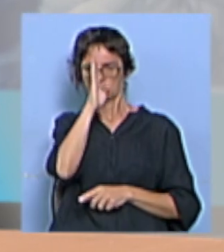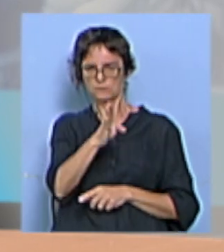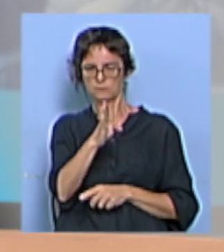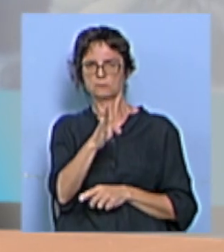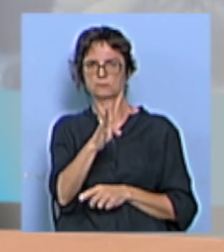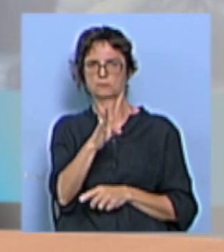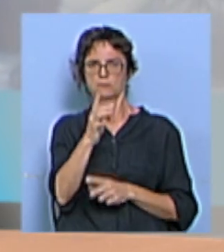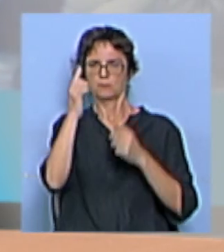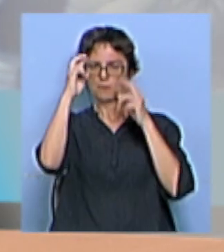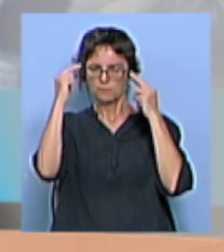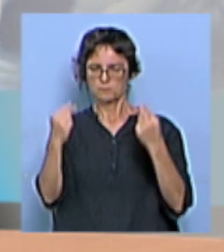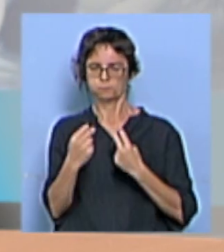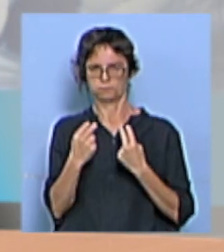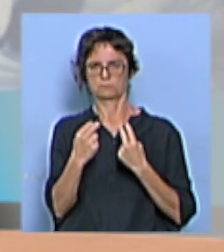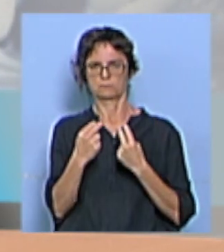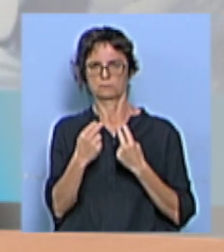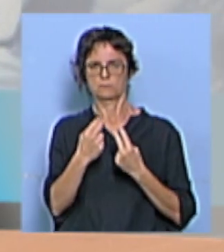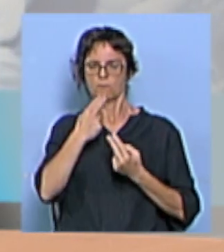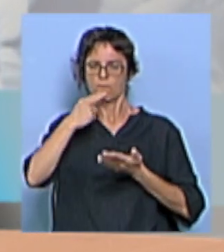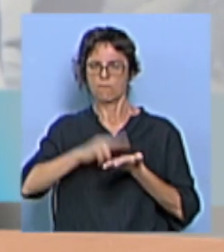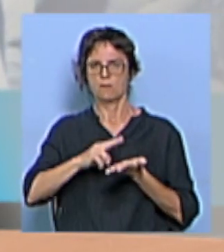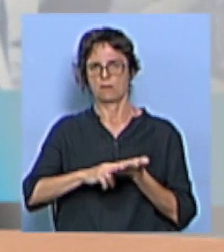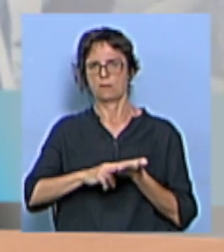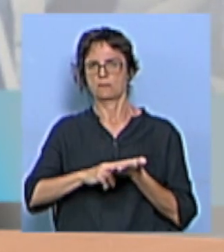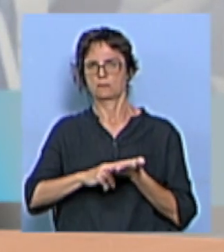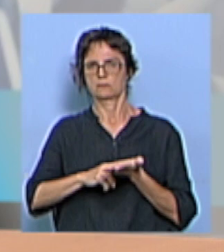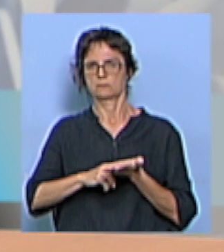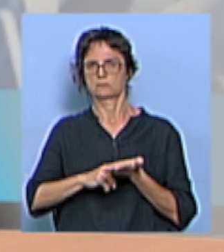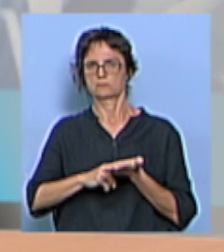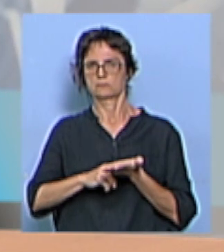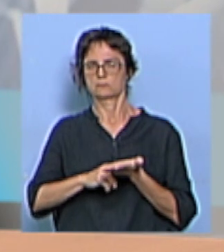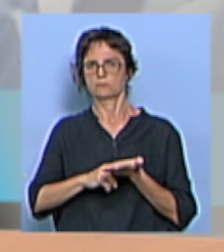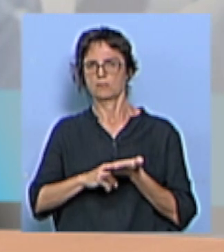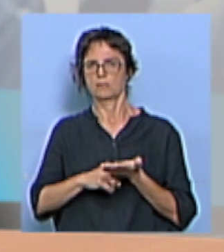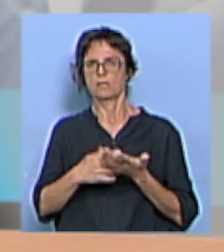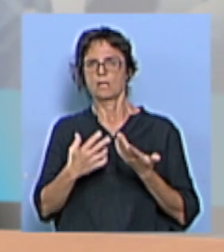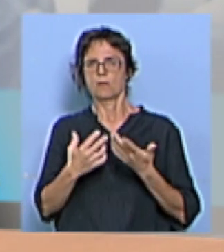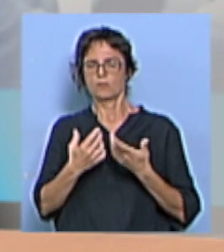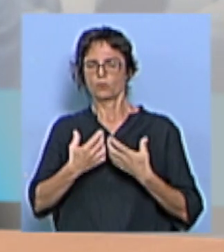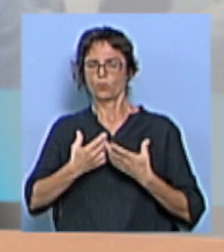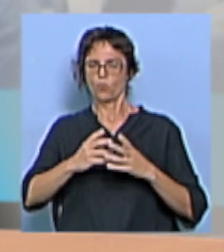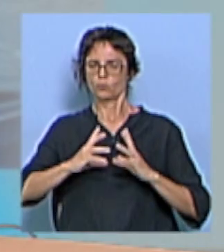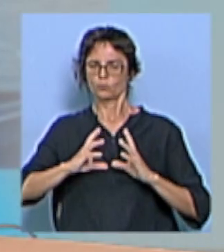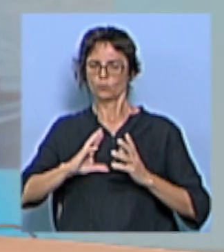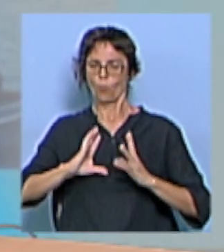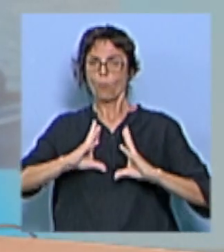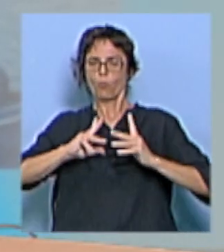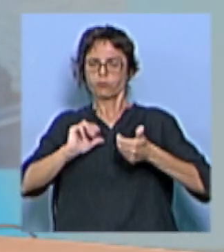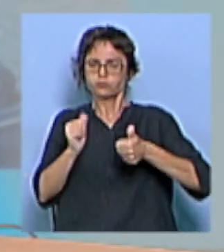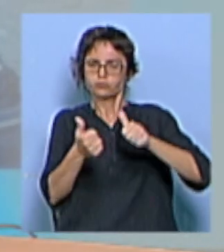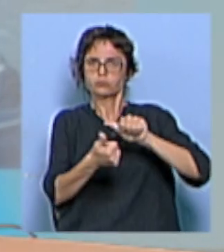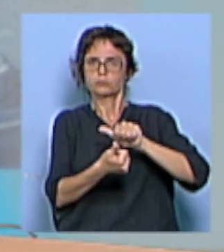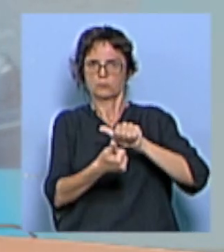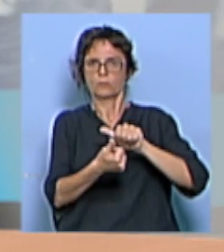não só filosófica, espiritual, cognitiva, mas no sentido humana, do ponto de vista integral. Mas estamos a dizer, é muito